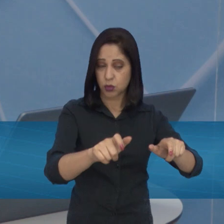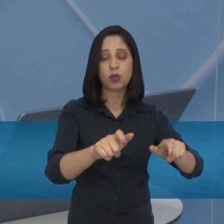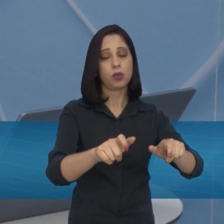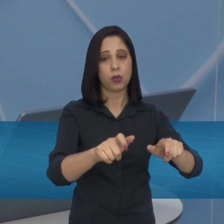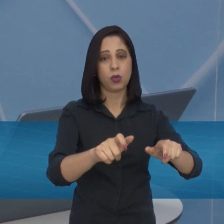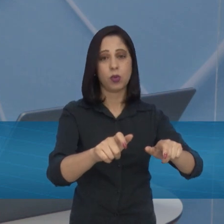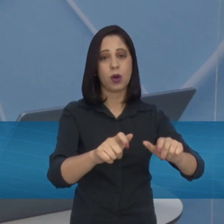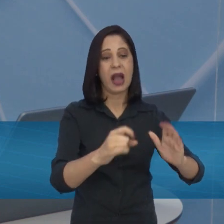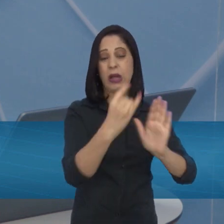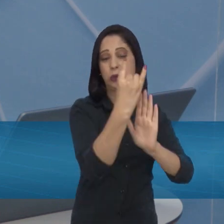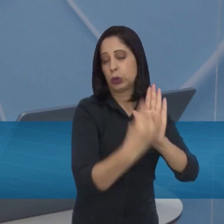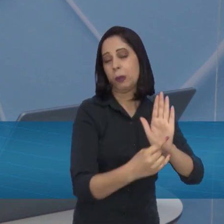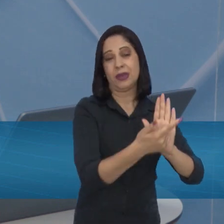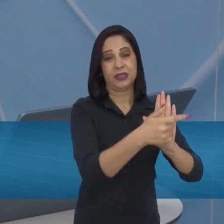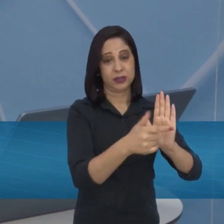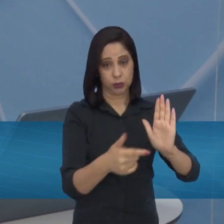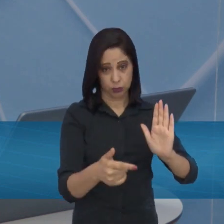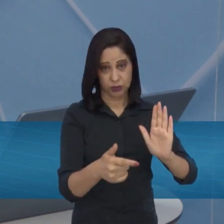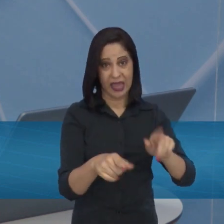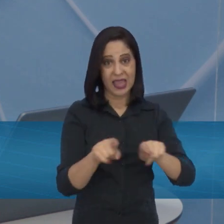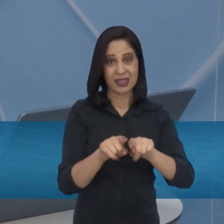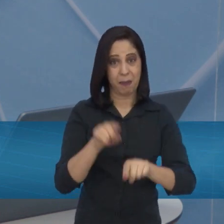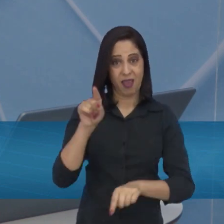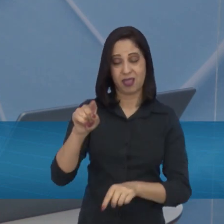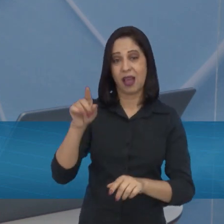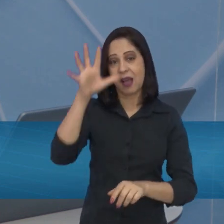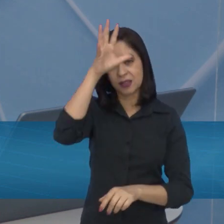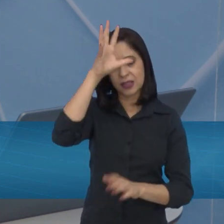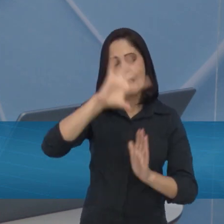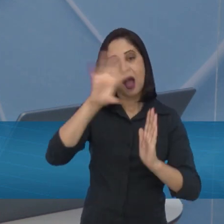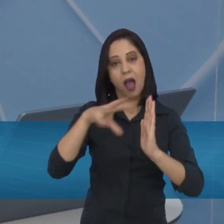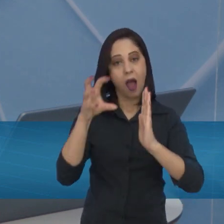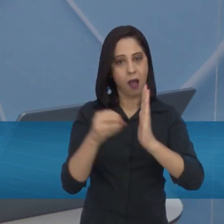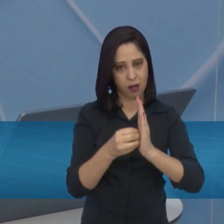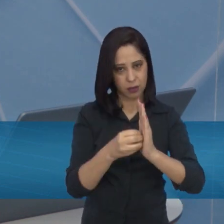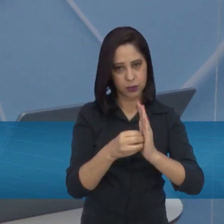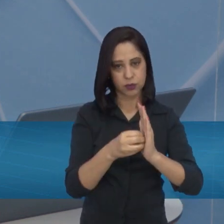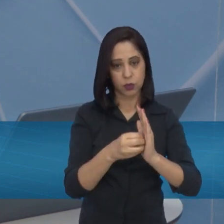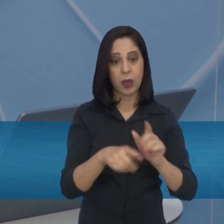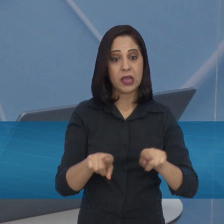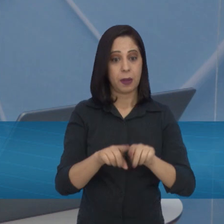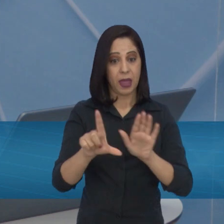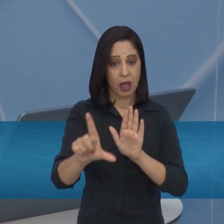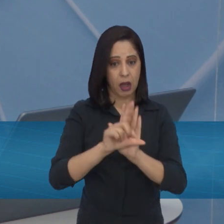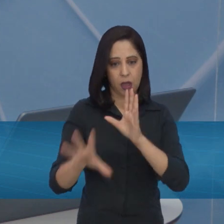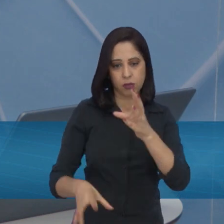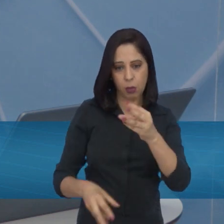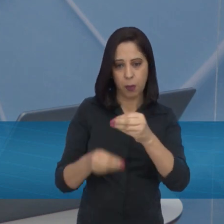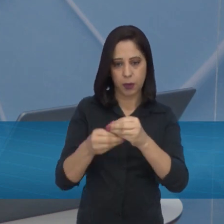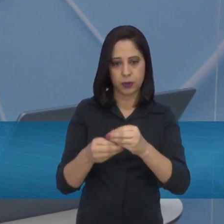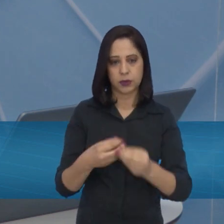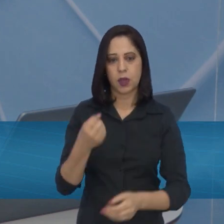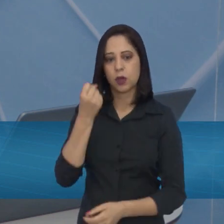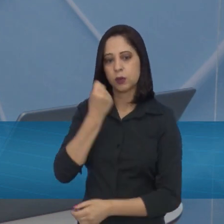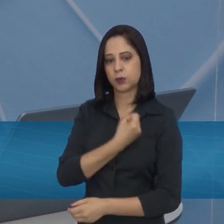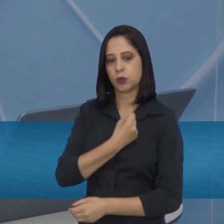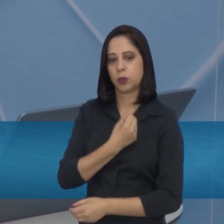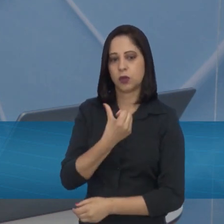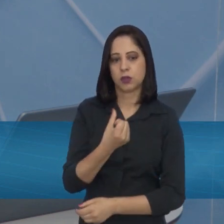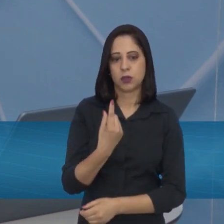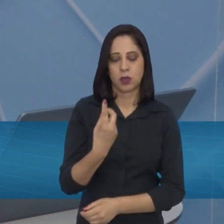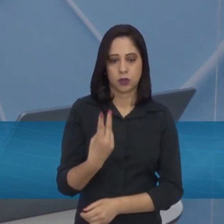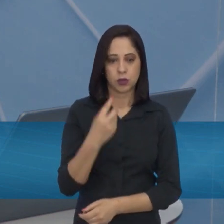regularização fundiária no âmbito da Amazônia Legal. A gente tem também a lei complementar número 612